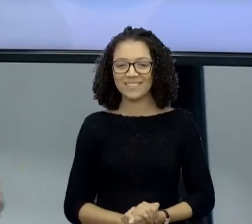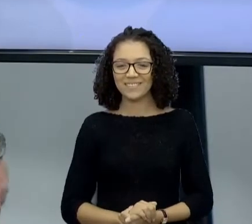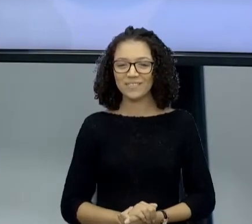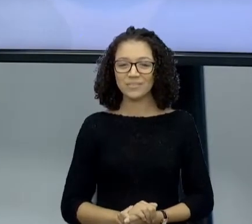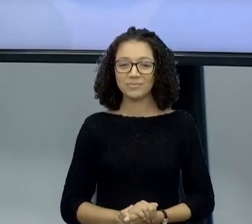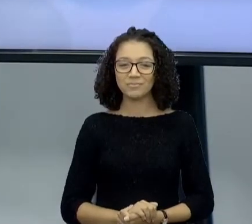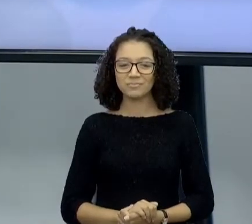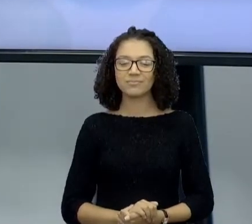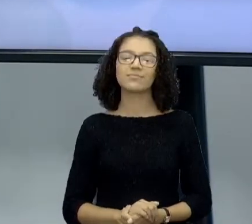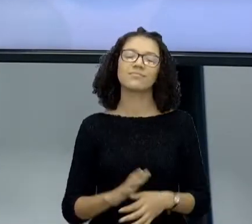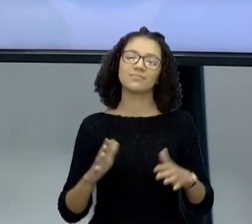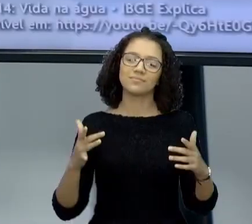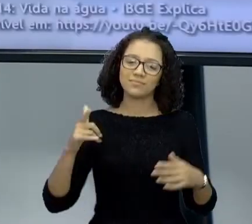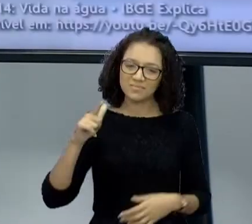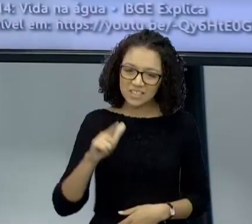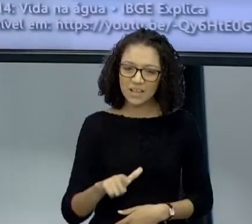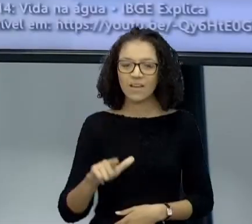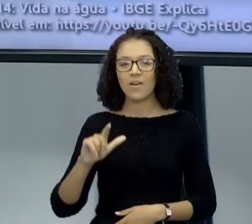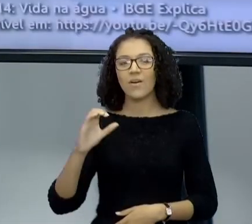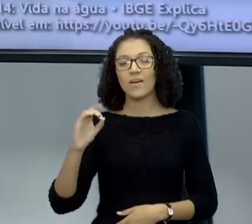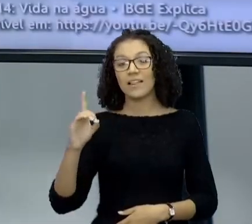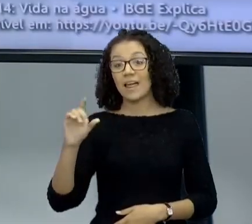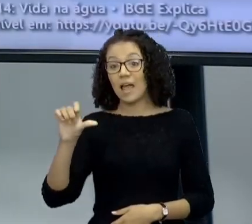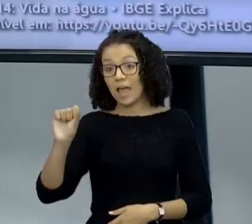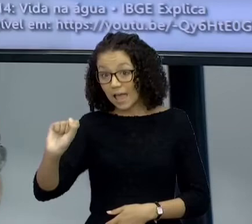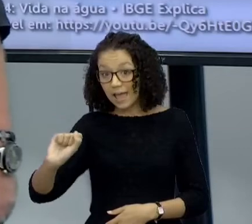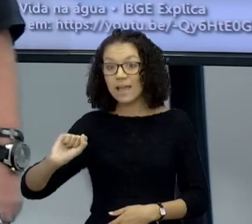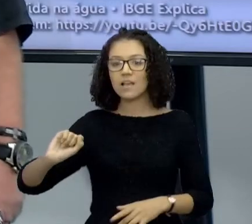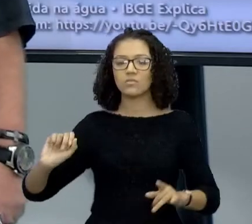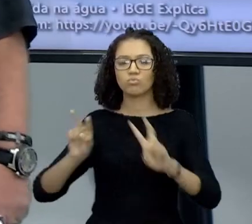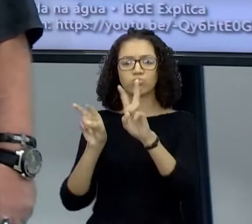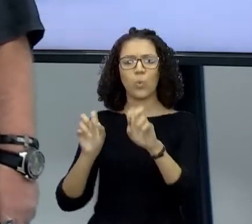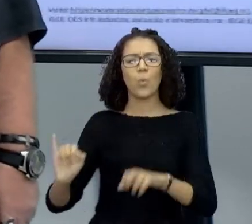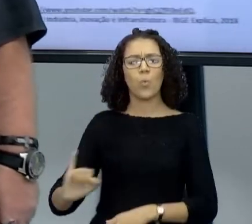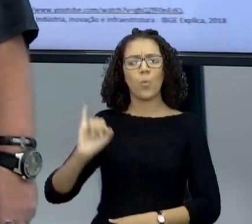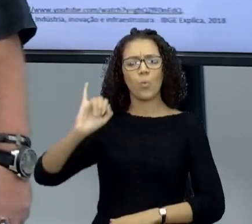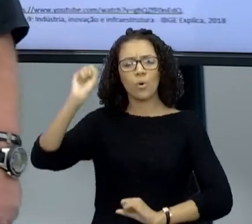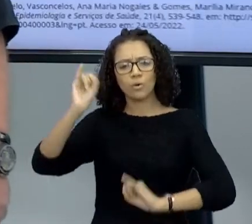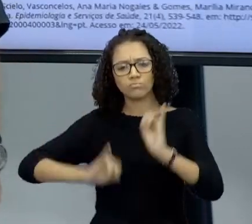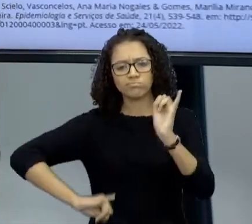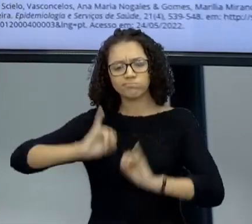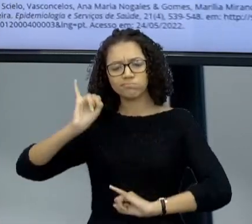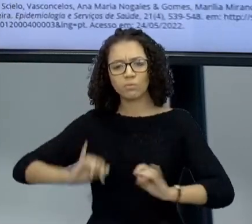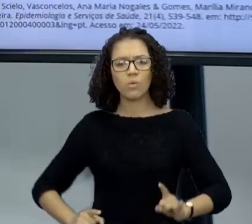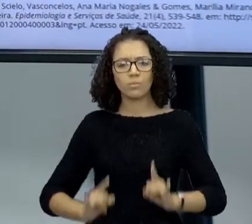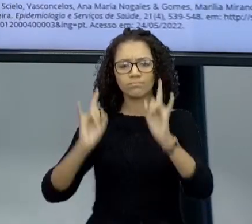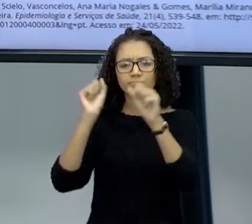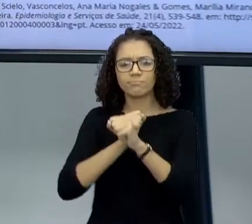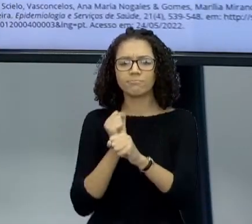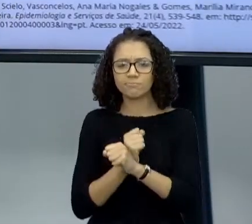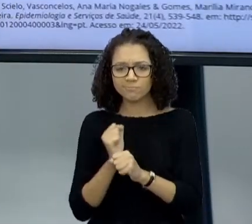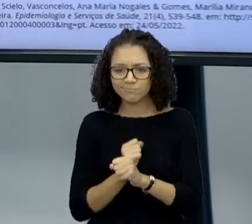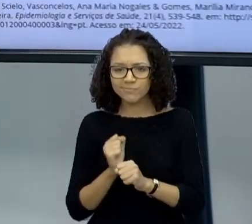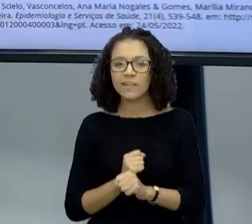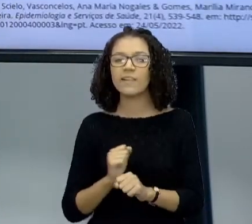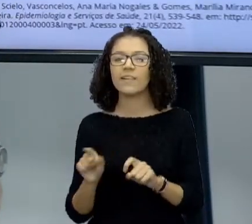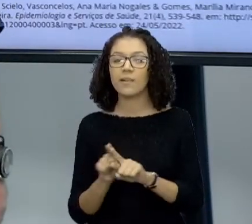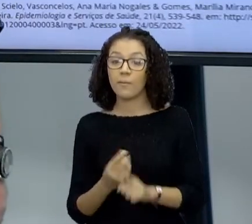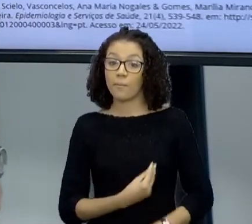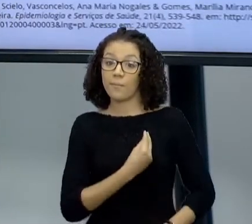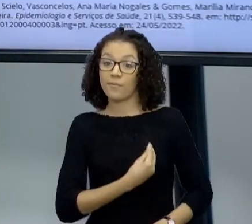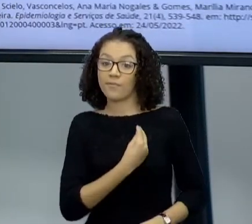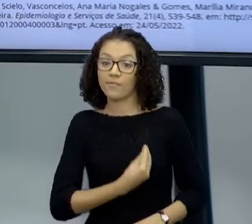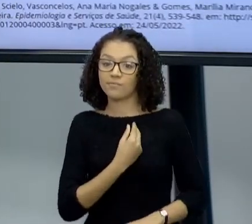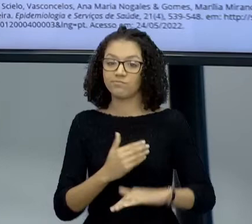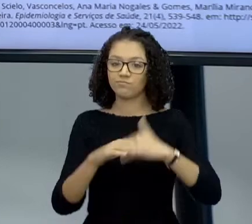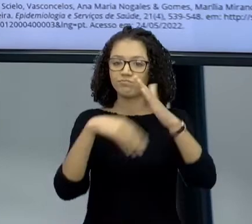É isso aí, mais um ODS importante, essa questão de indústria, inovação e infraestrutura, porque logicamente faz com que os